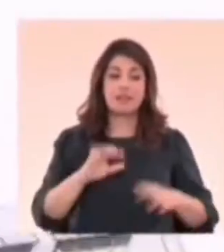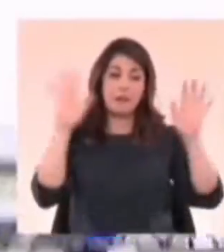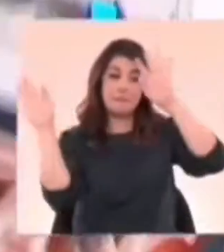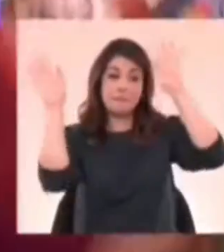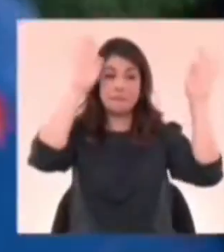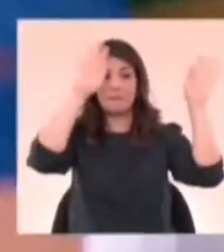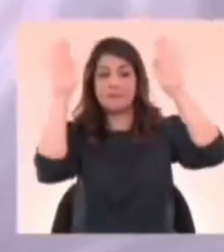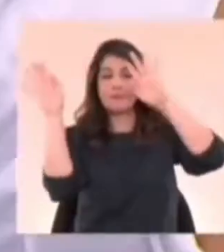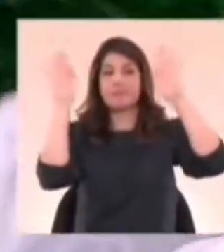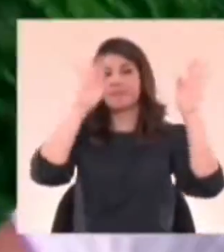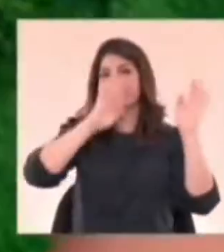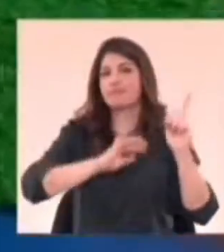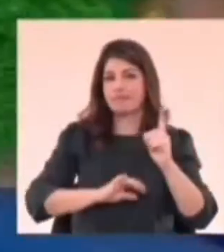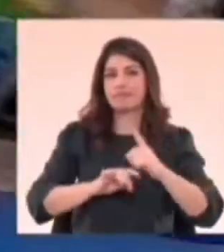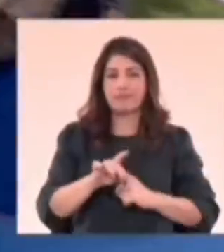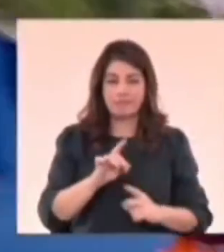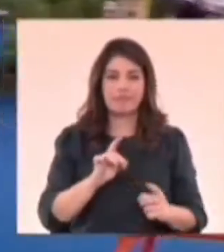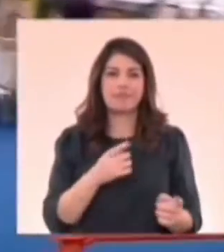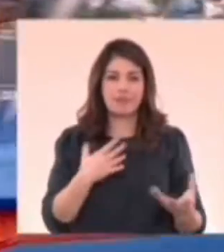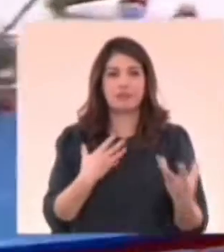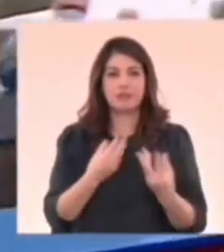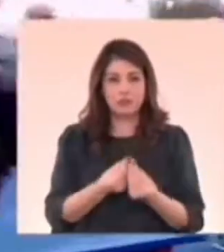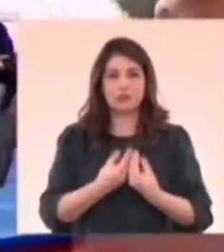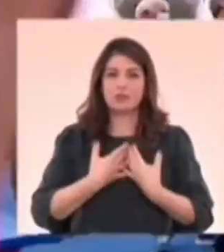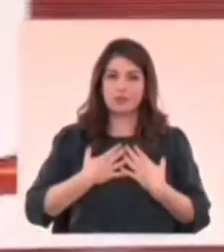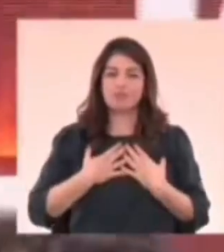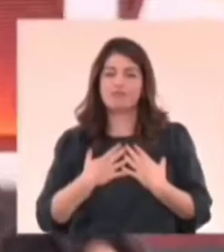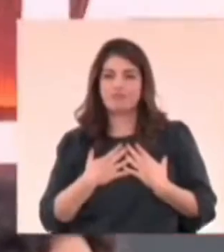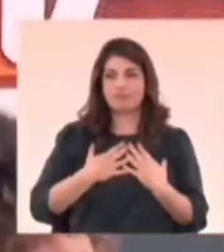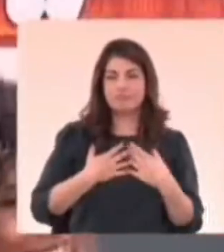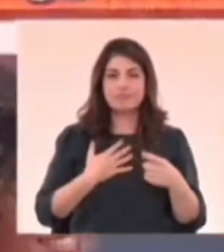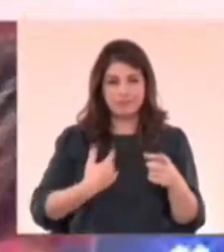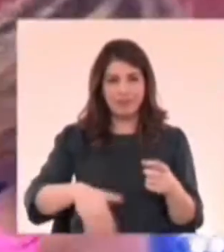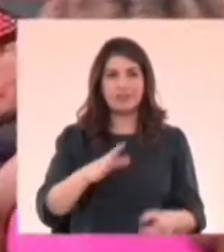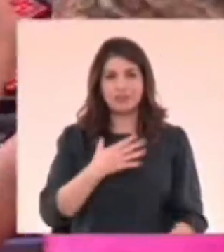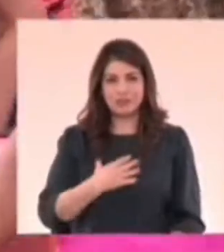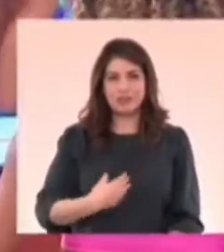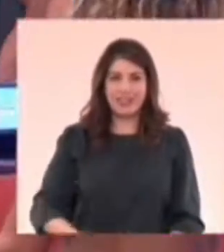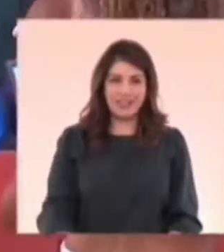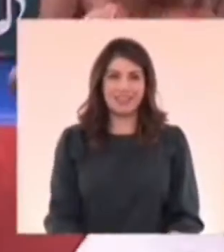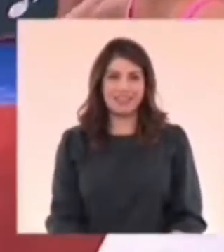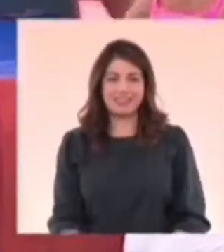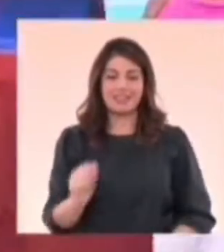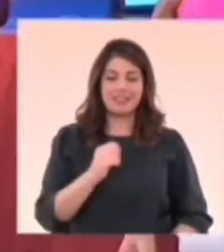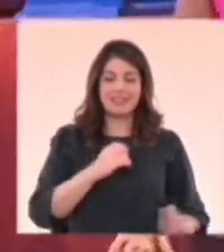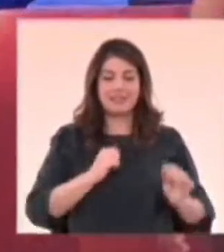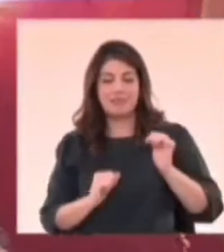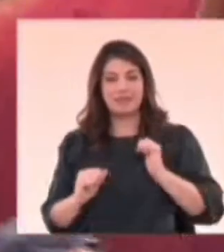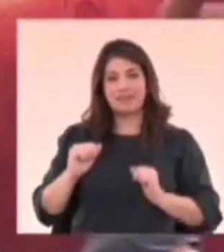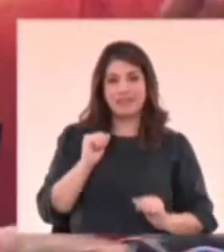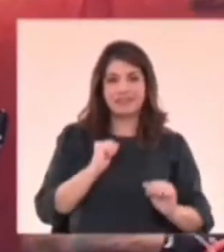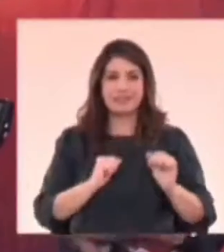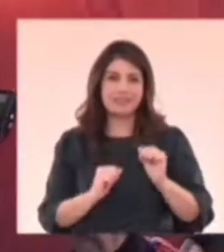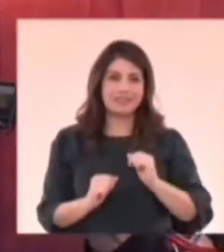saco ar encontrei oposta ou mais orar tanto eu